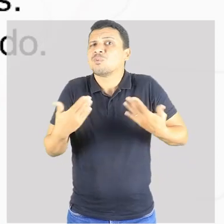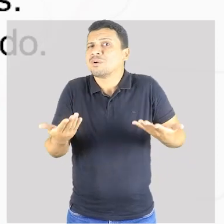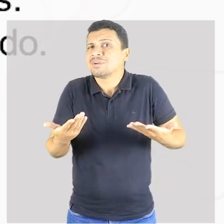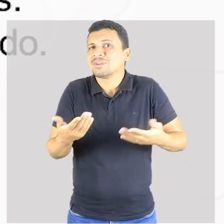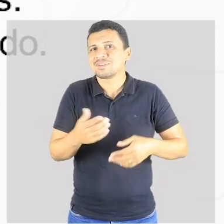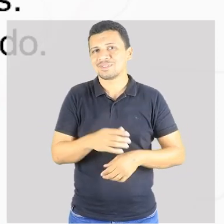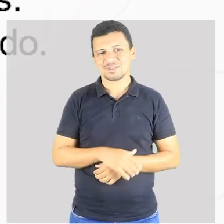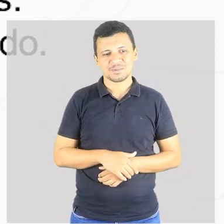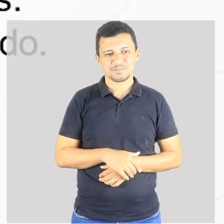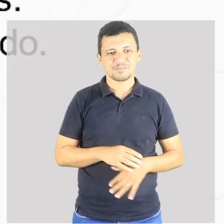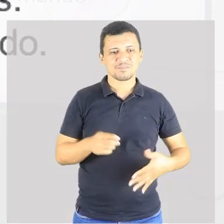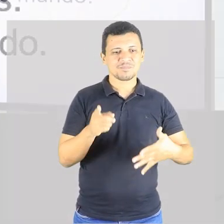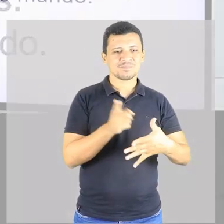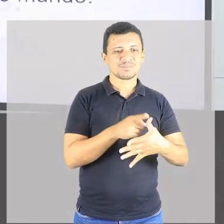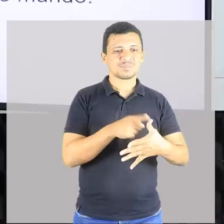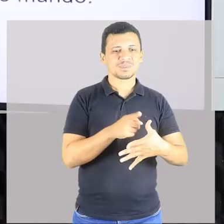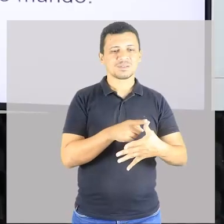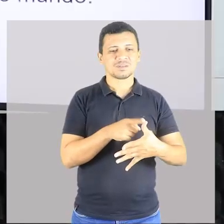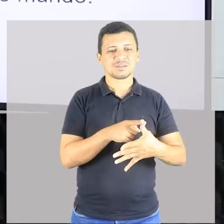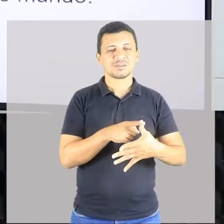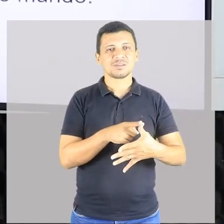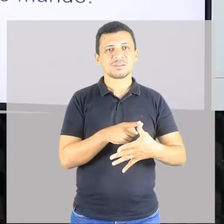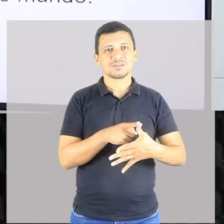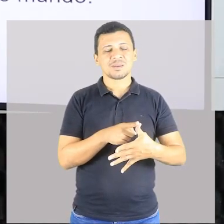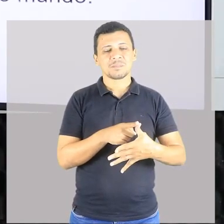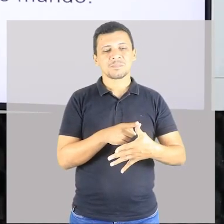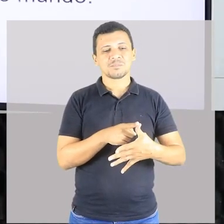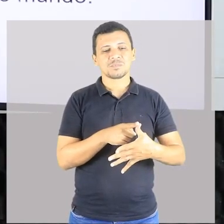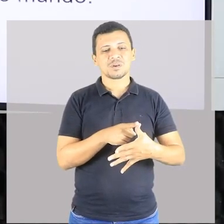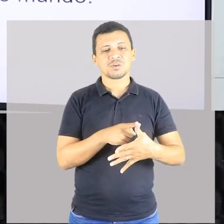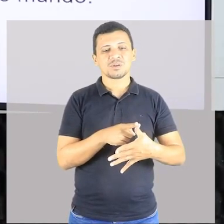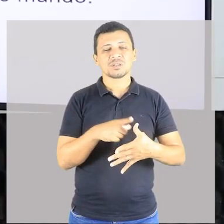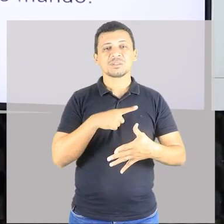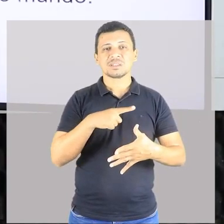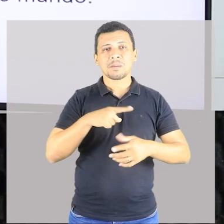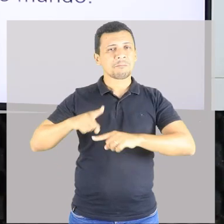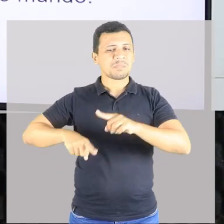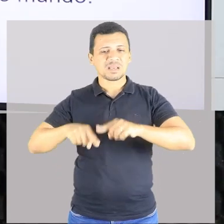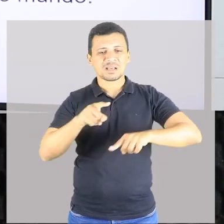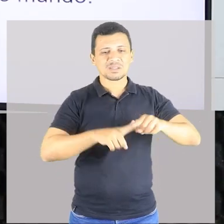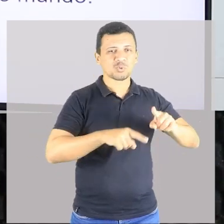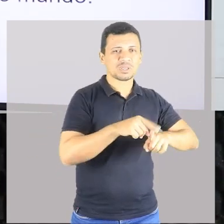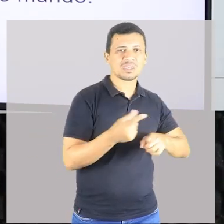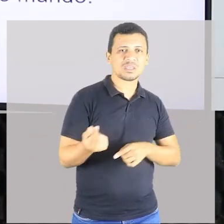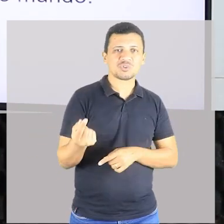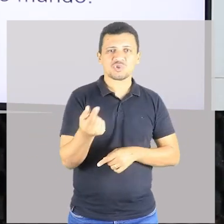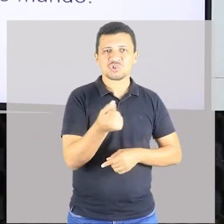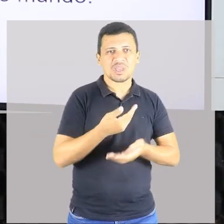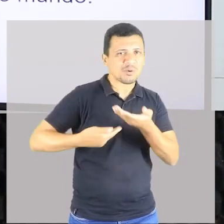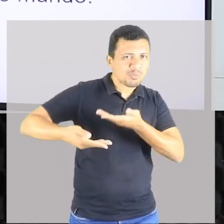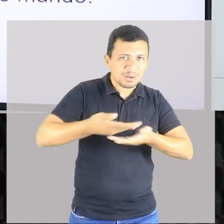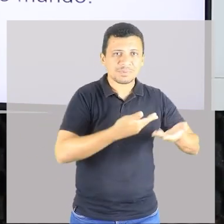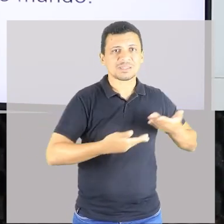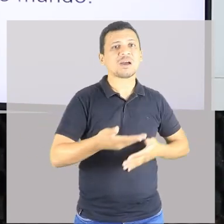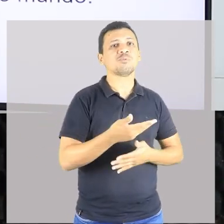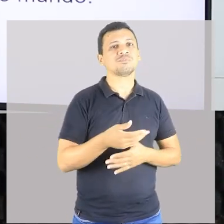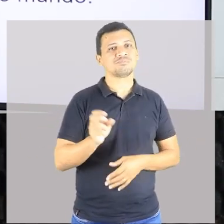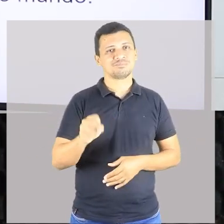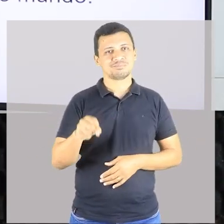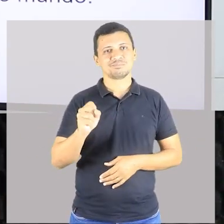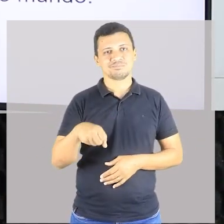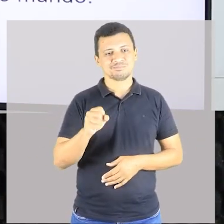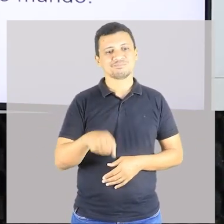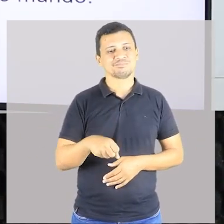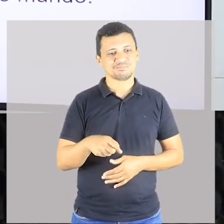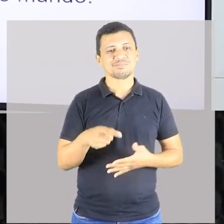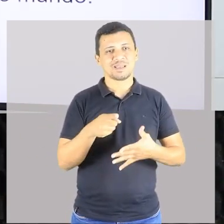A globalização, né, é característico da globalização o aumento de fluxos de mercadorias e capitais? É. Então, não é minha alternativa porque eu